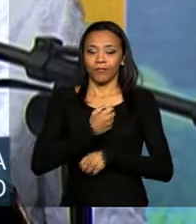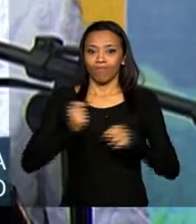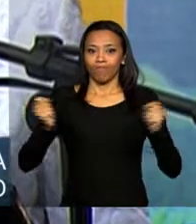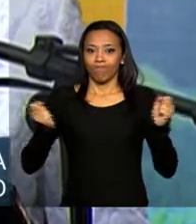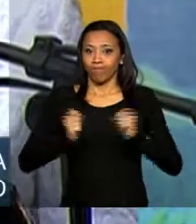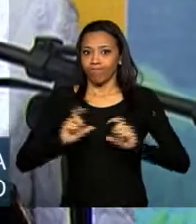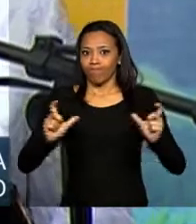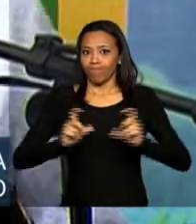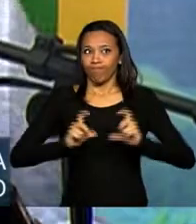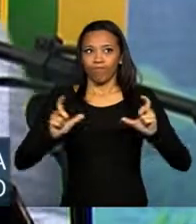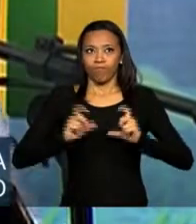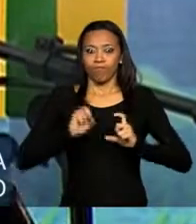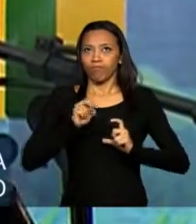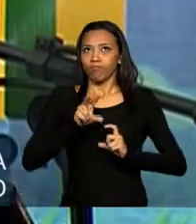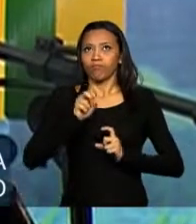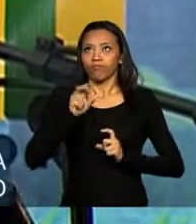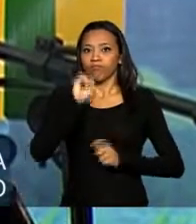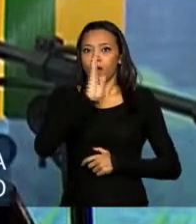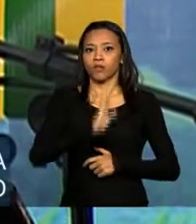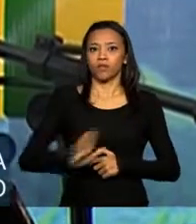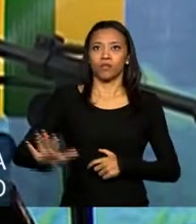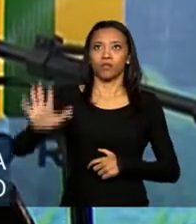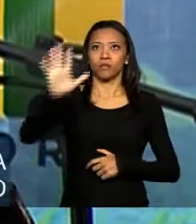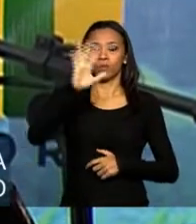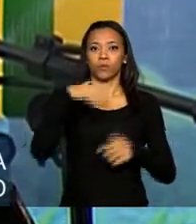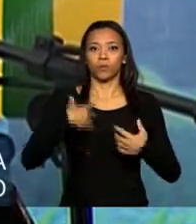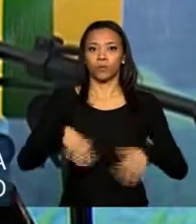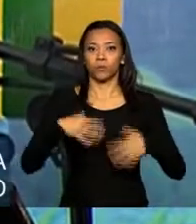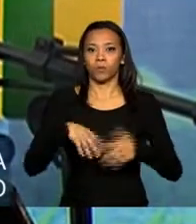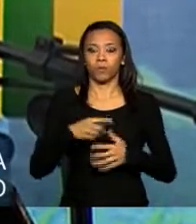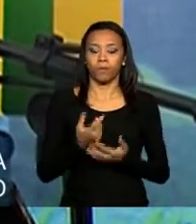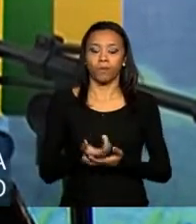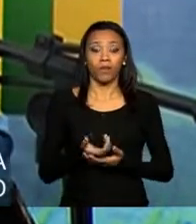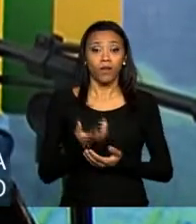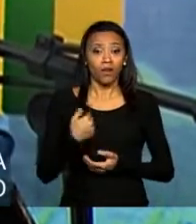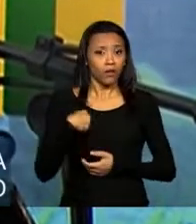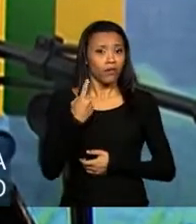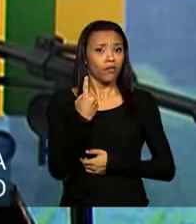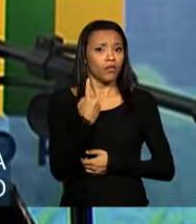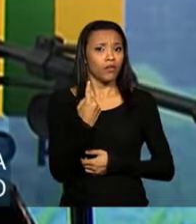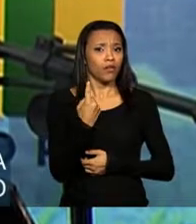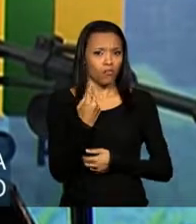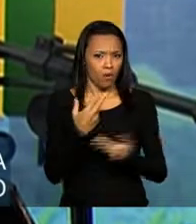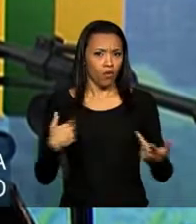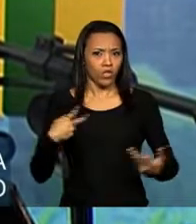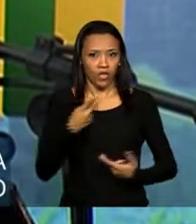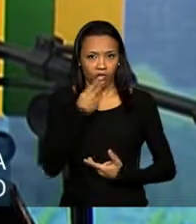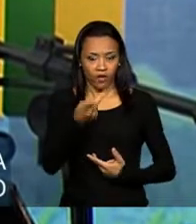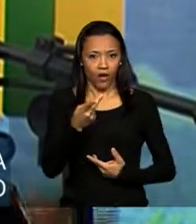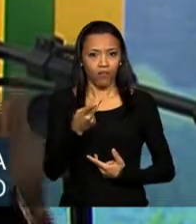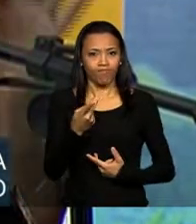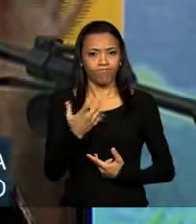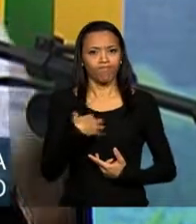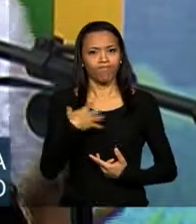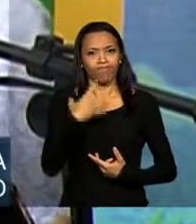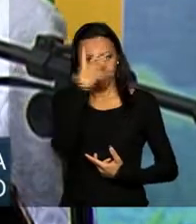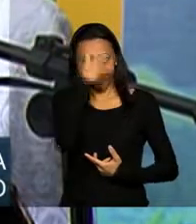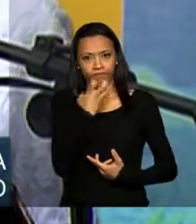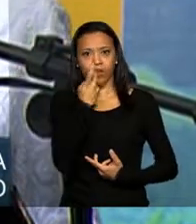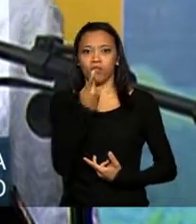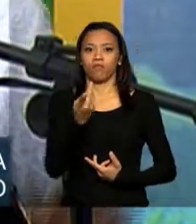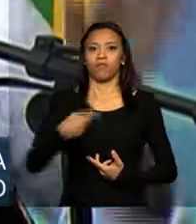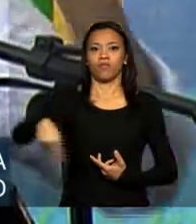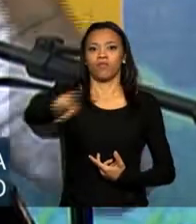no Brasil o e quero dizer para vocês aqui com a mais absoluta sinceridade o